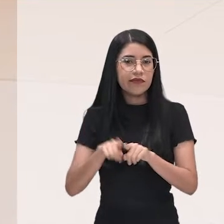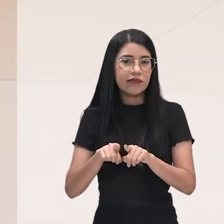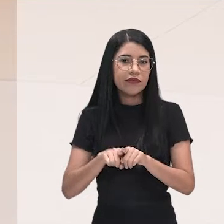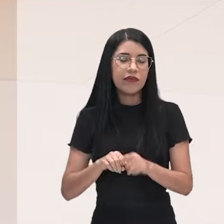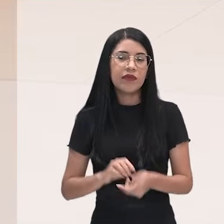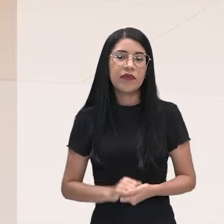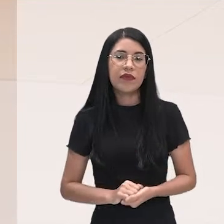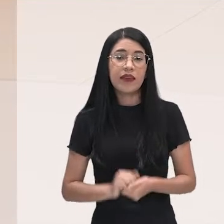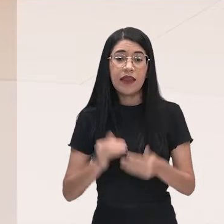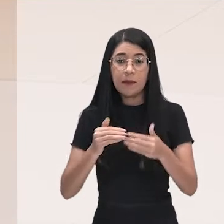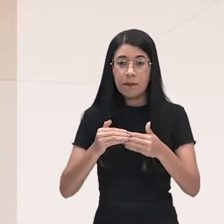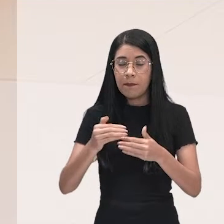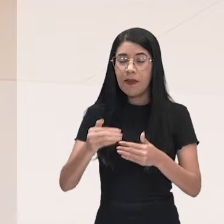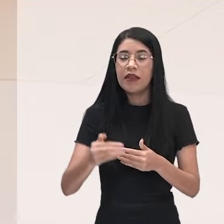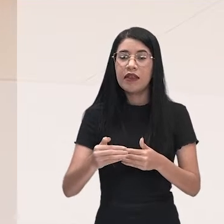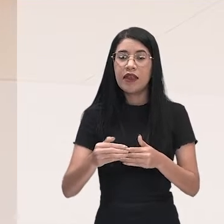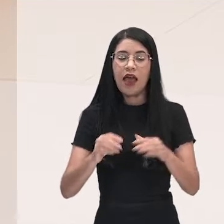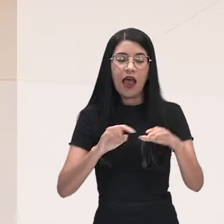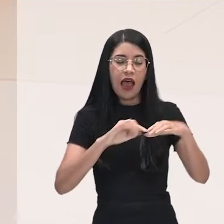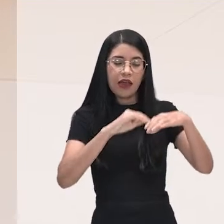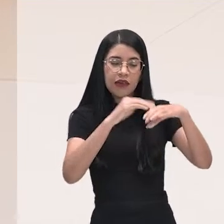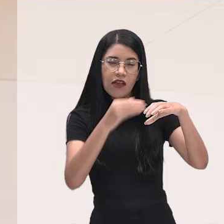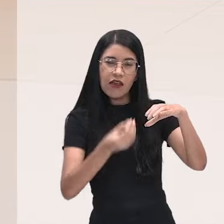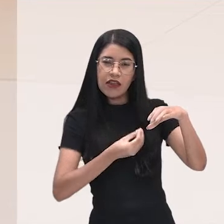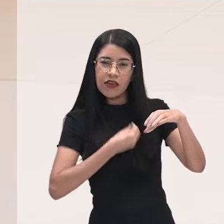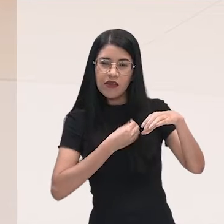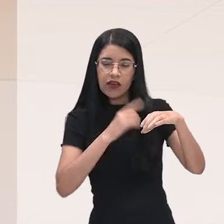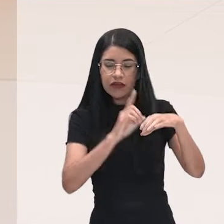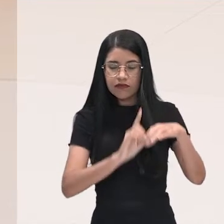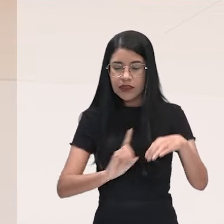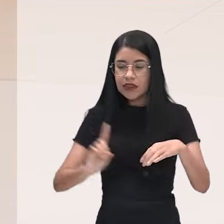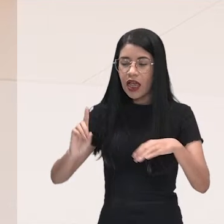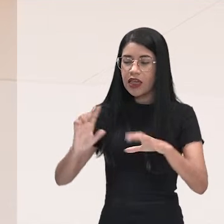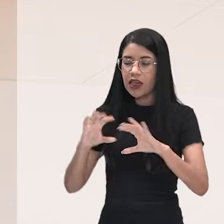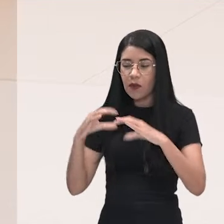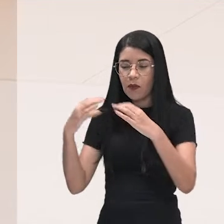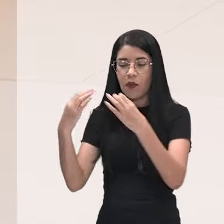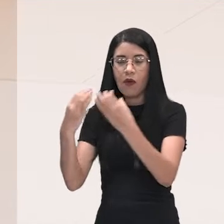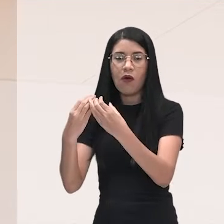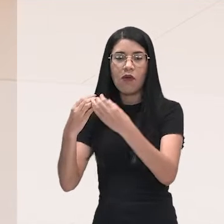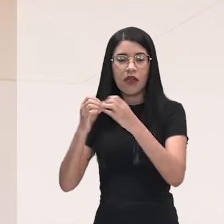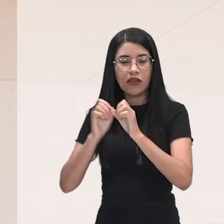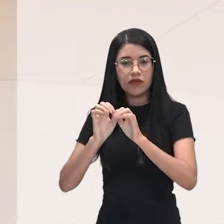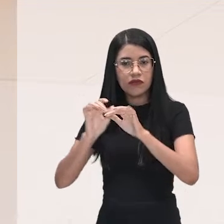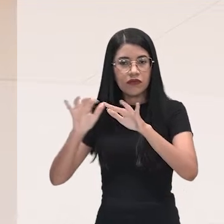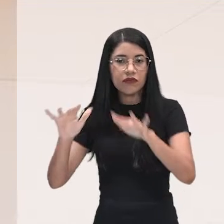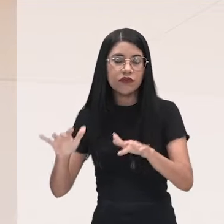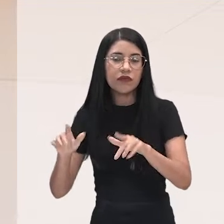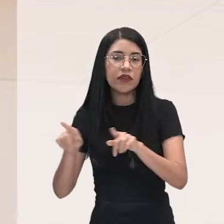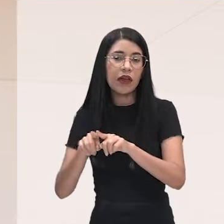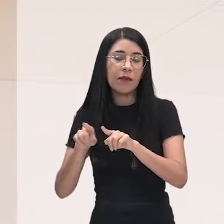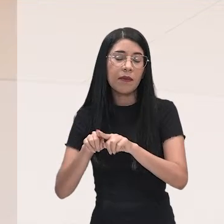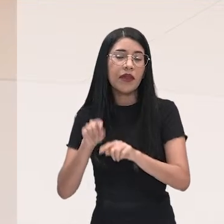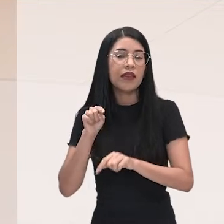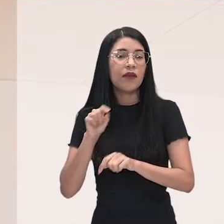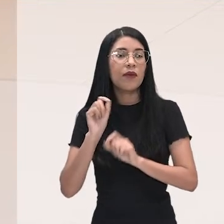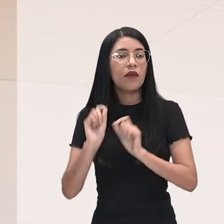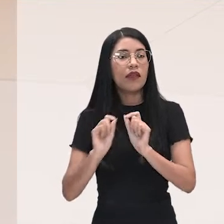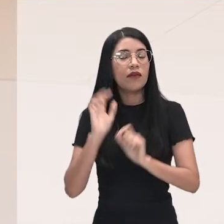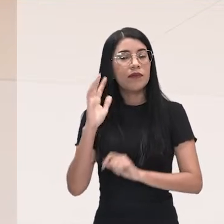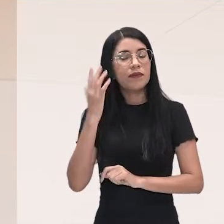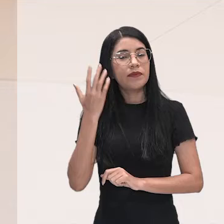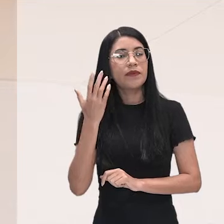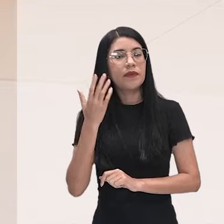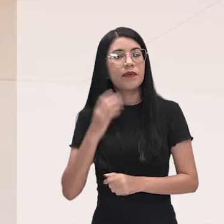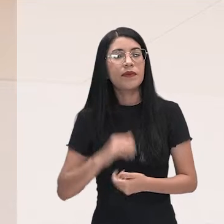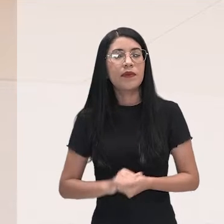pecuária a gente vai falar aqui de domesticação de animais. Eu vou tratar esse momento, o desenvolvimento da agricultura e pecuária, como atividade agropastoril, que eu acho